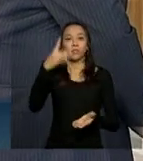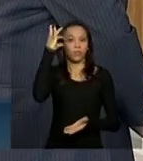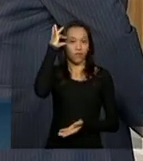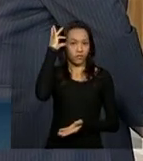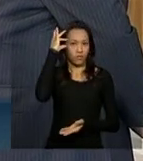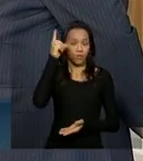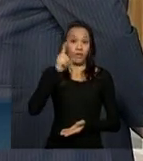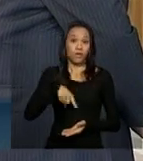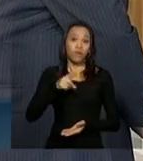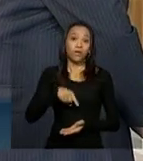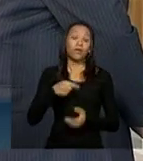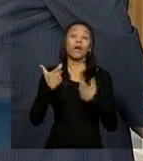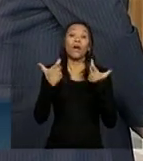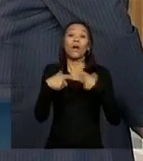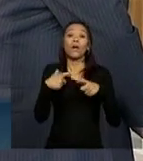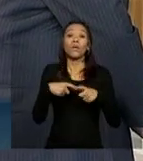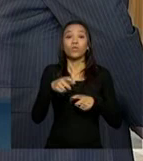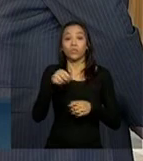um país africano.